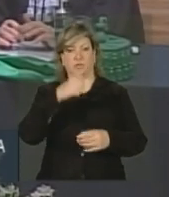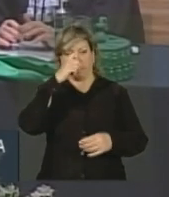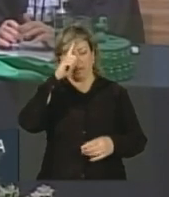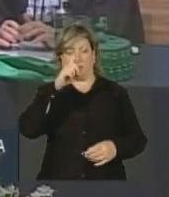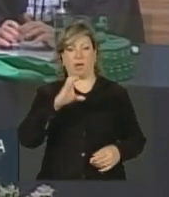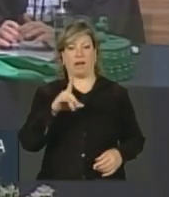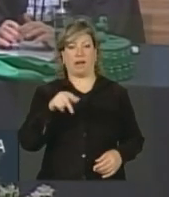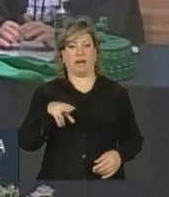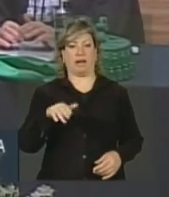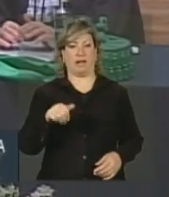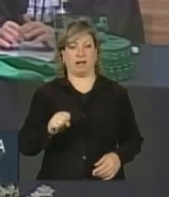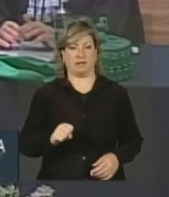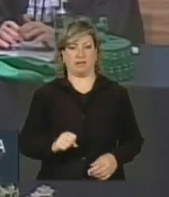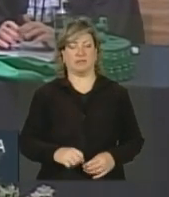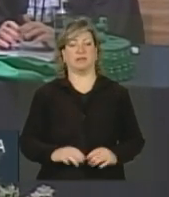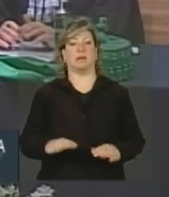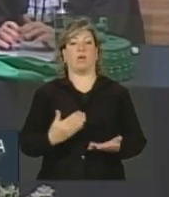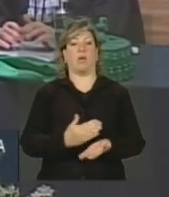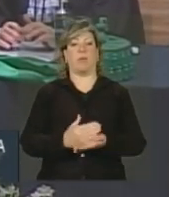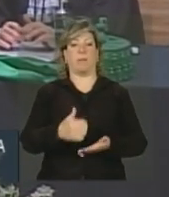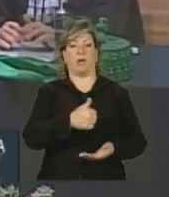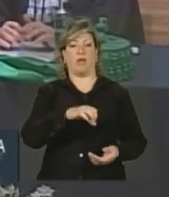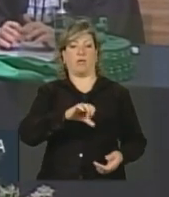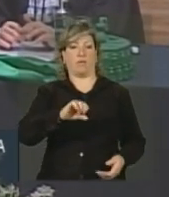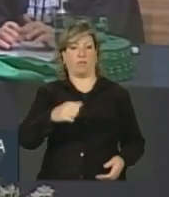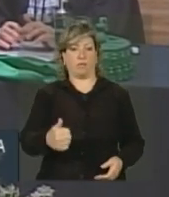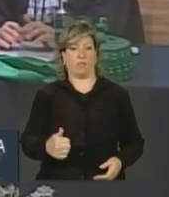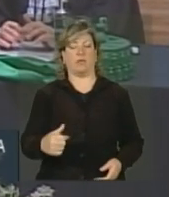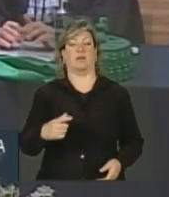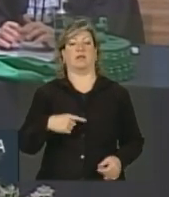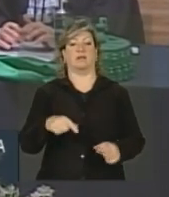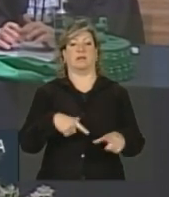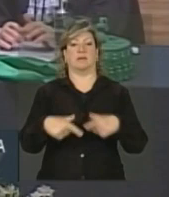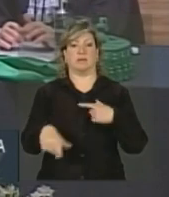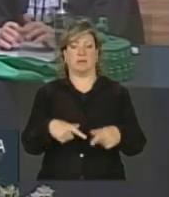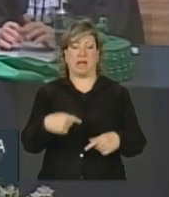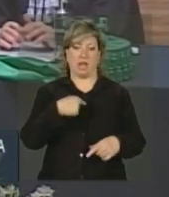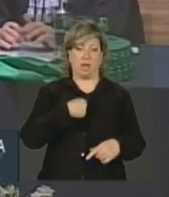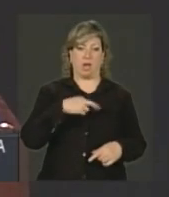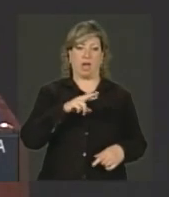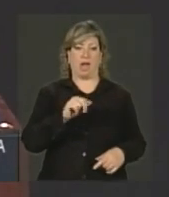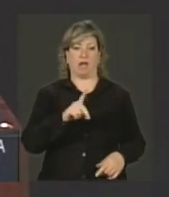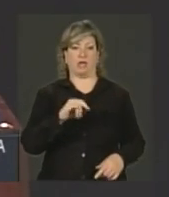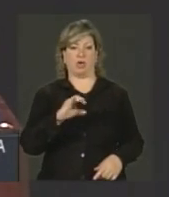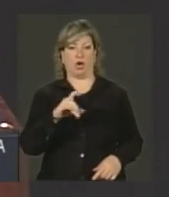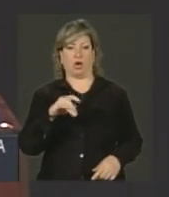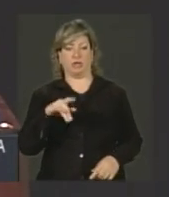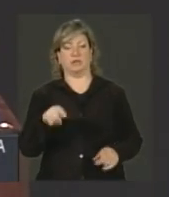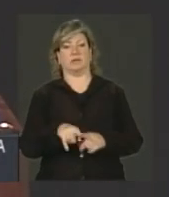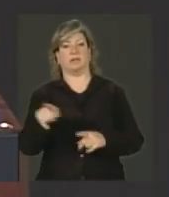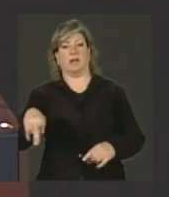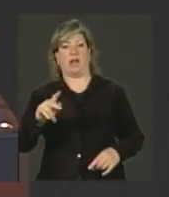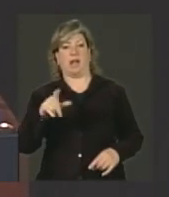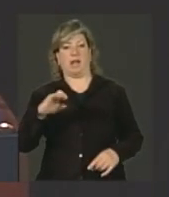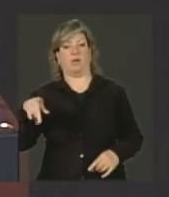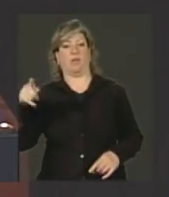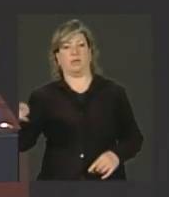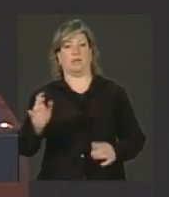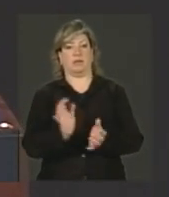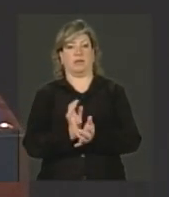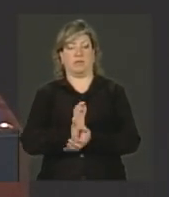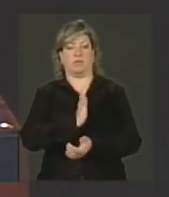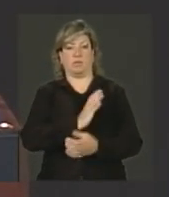A partir de 1991, eu na radiologia e Calil na cardiologia, passamos a conviver numa